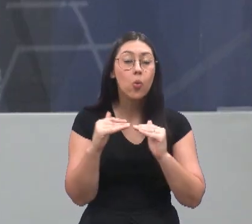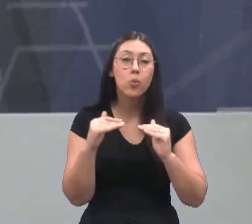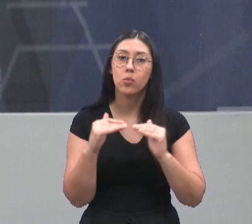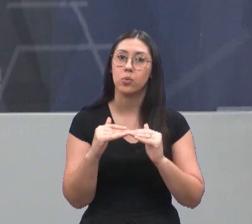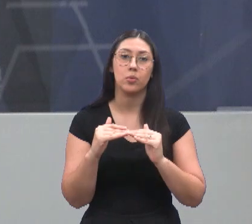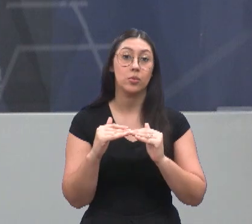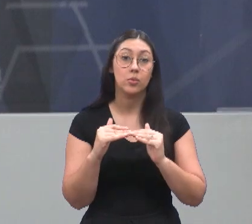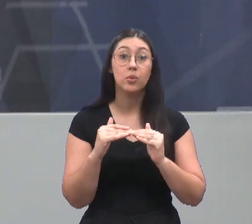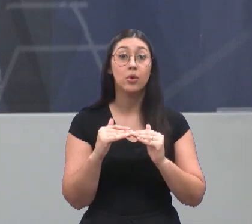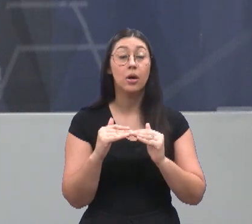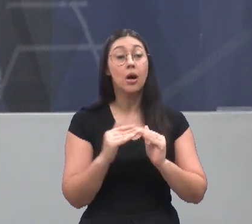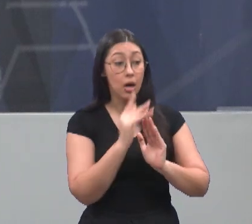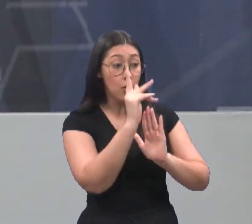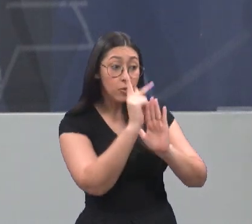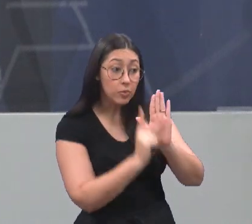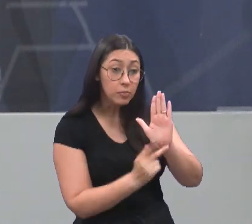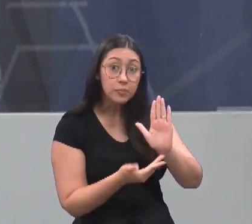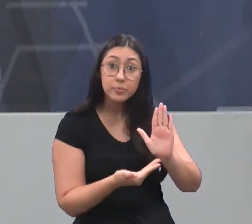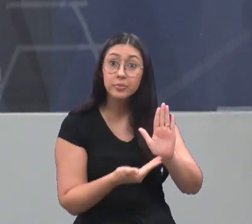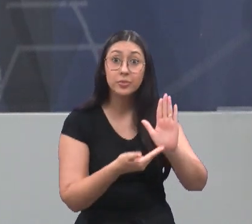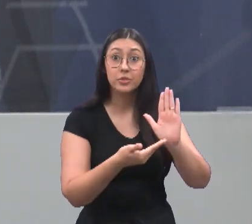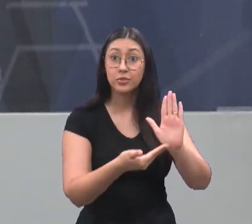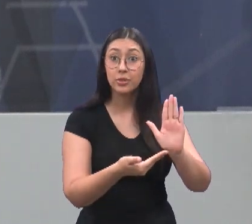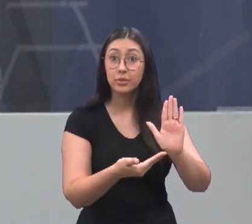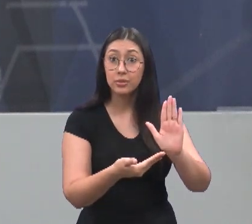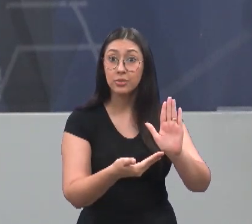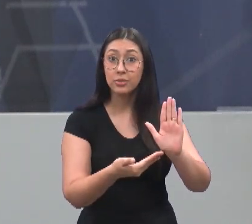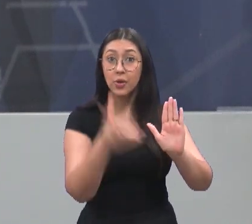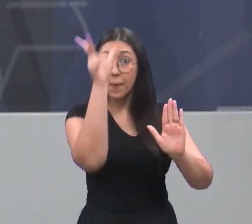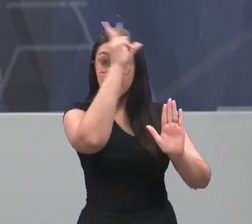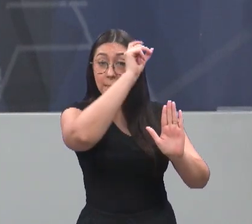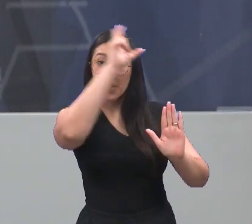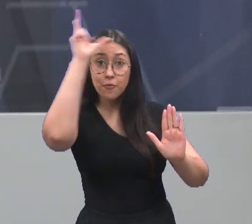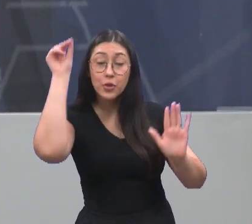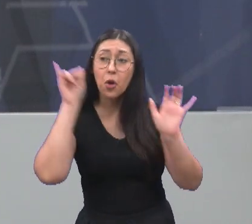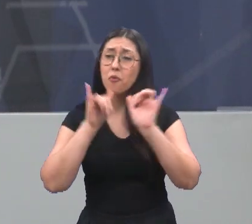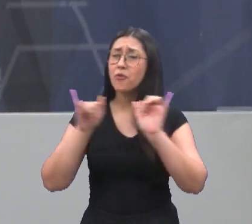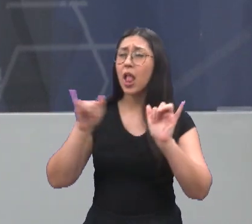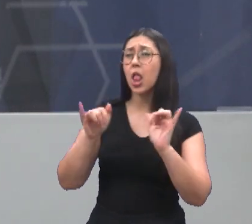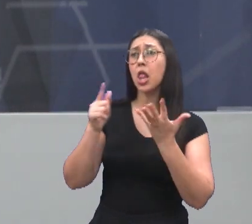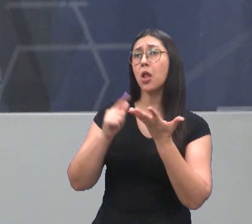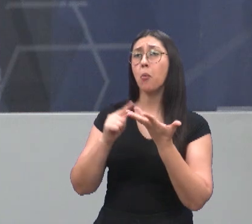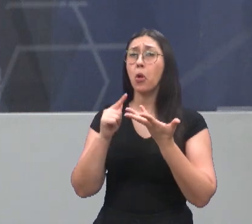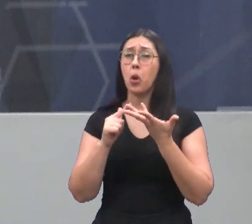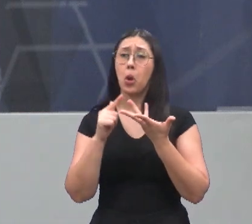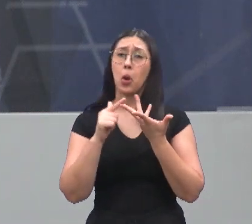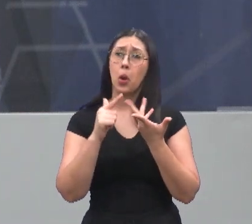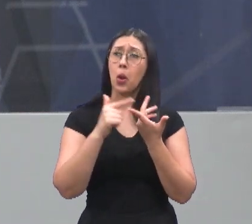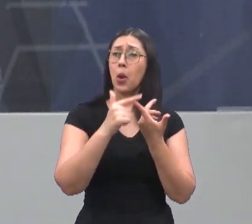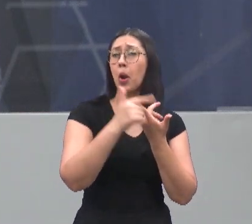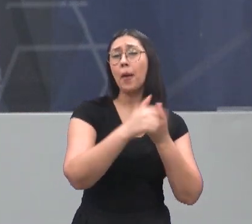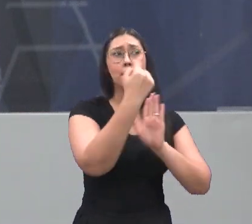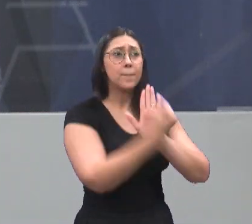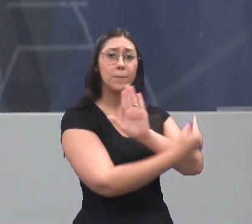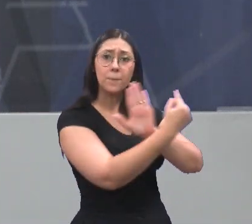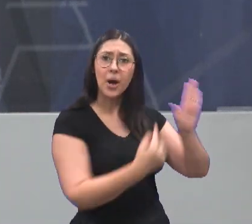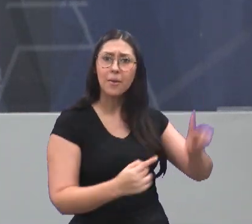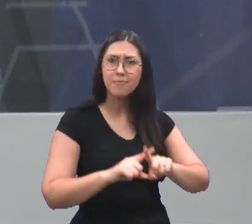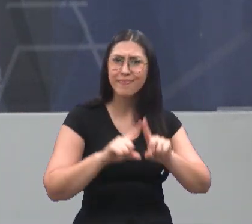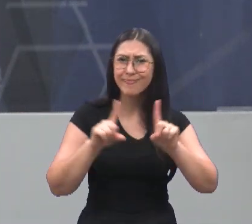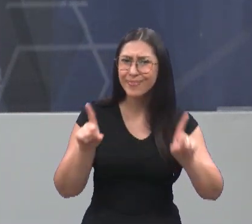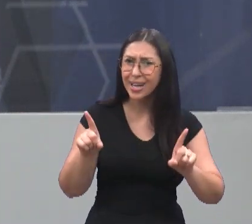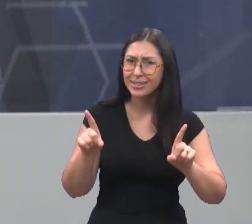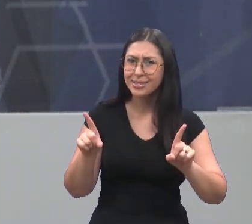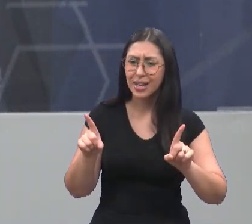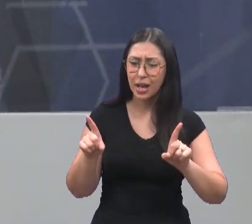projeto. É um projeto que o prefeito alegou algumas coisas no seu parecer do veto, mas a casa, o jurídico